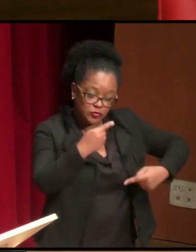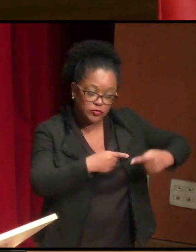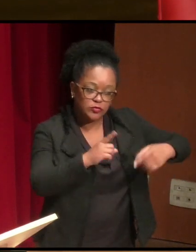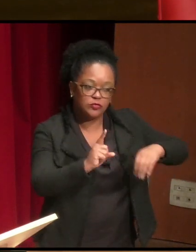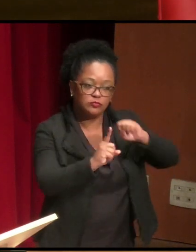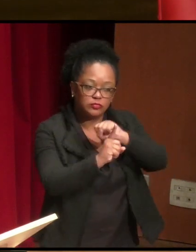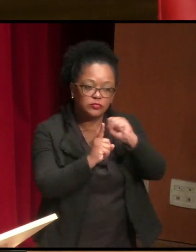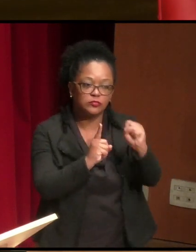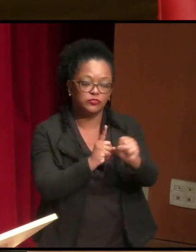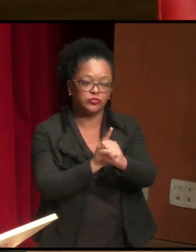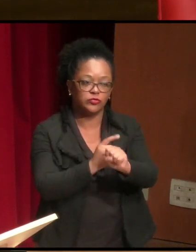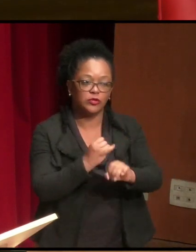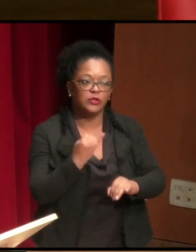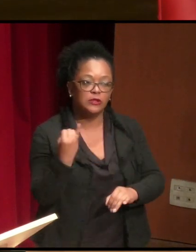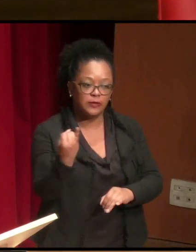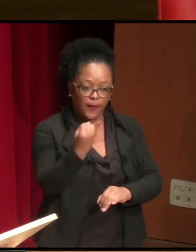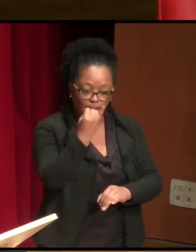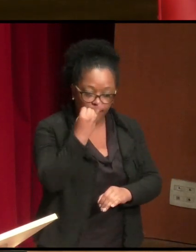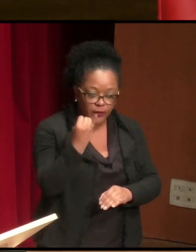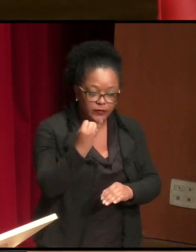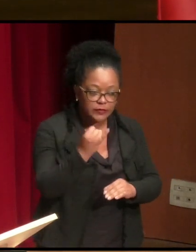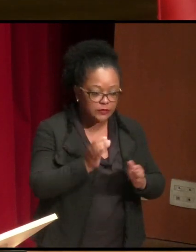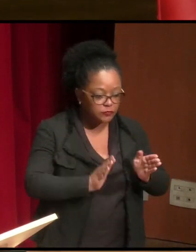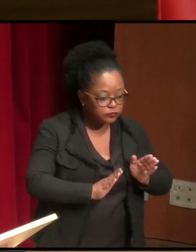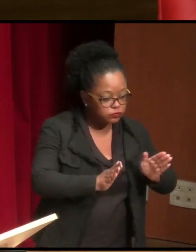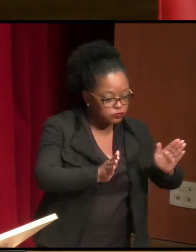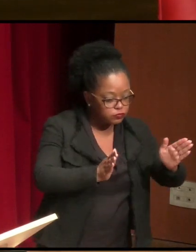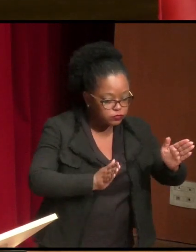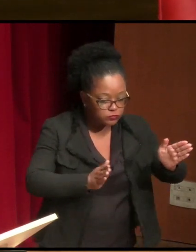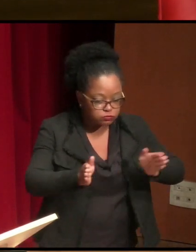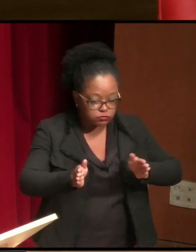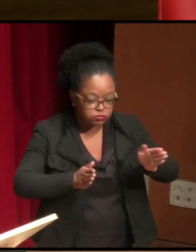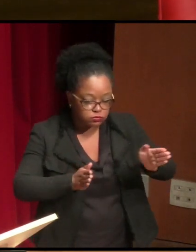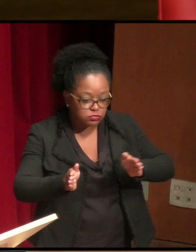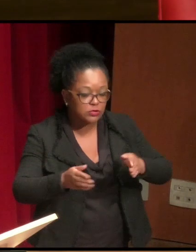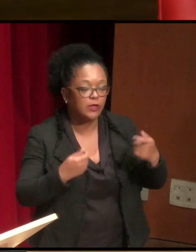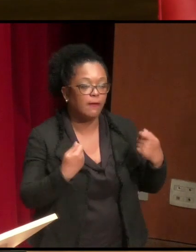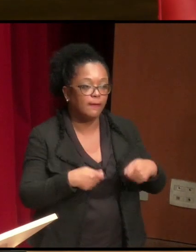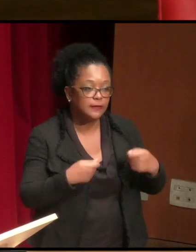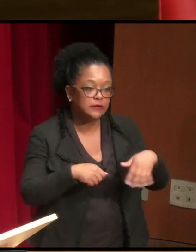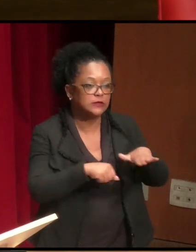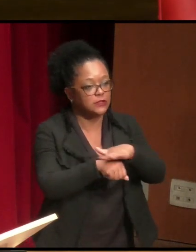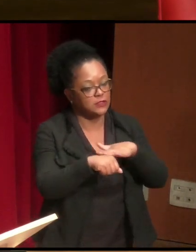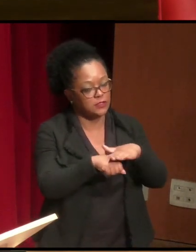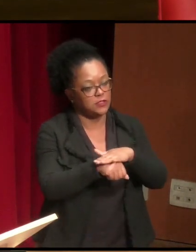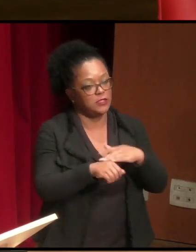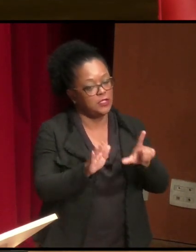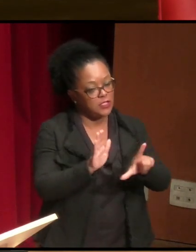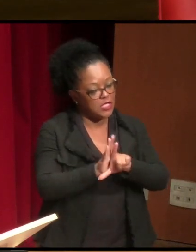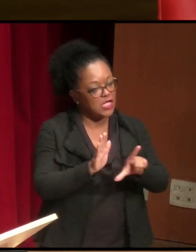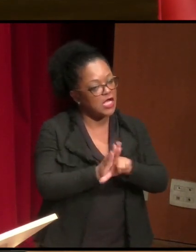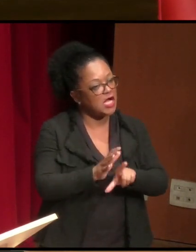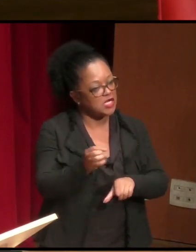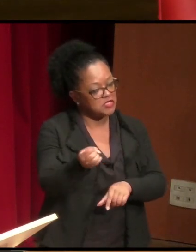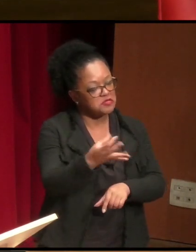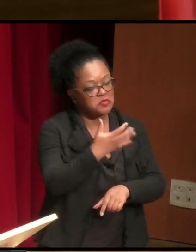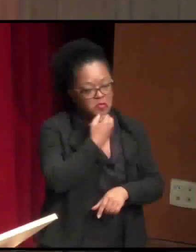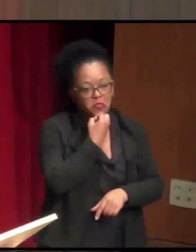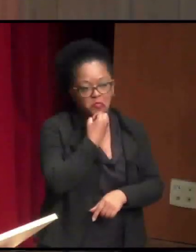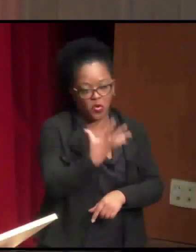uma via de mão dupla, literalmente, e por isso que a nossa legislação é tão moderna. Uhum. Muito